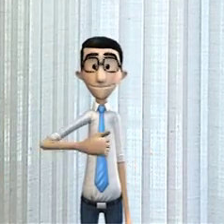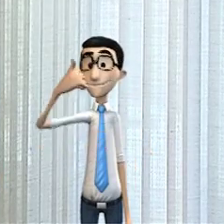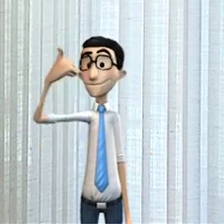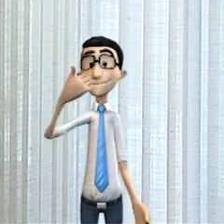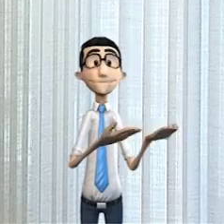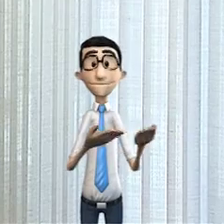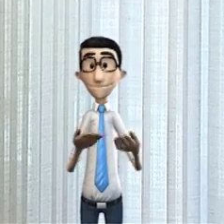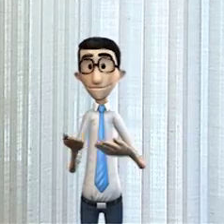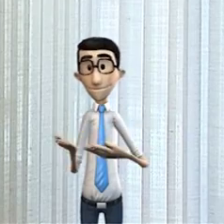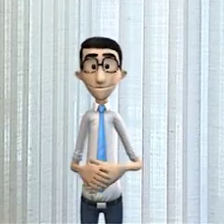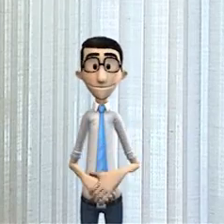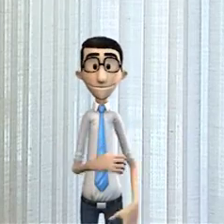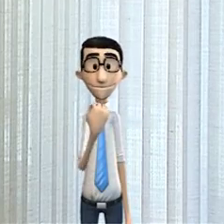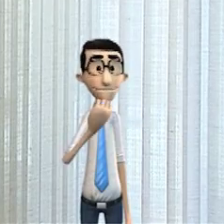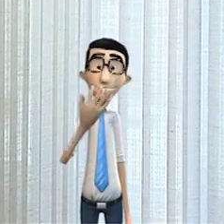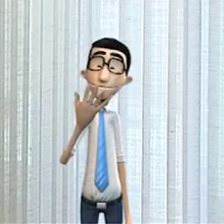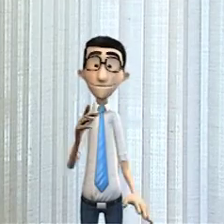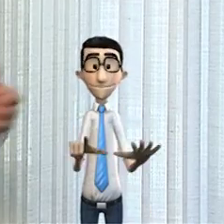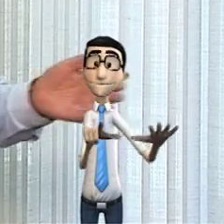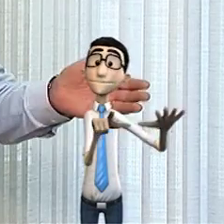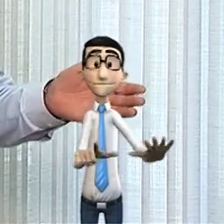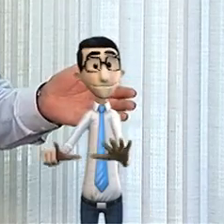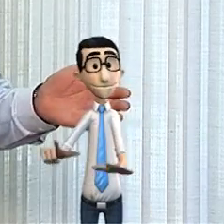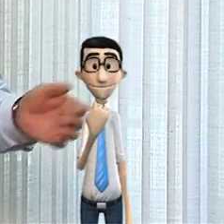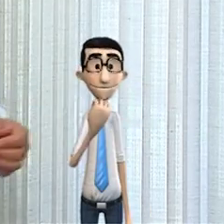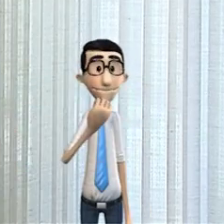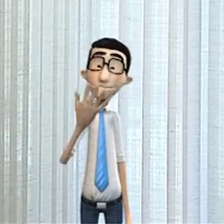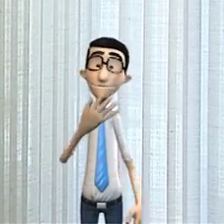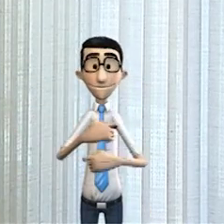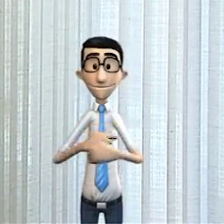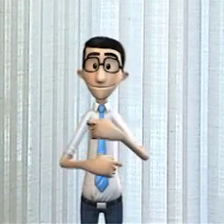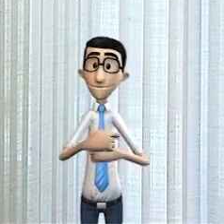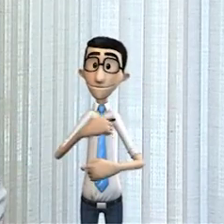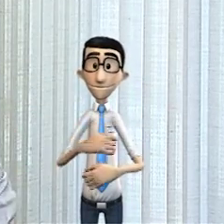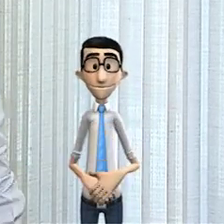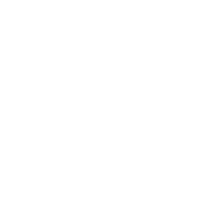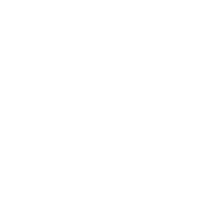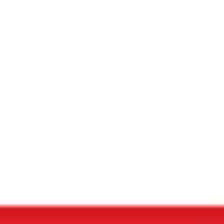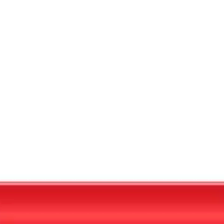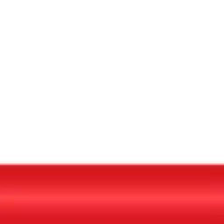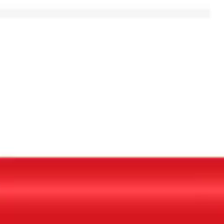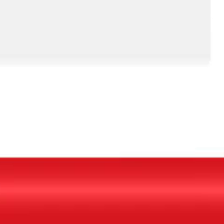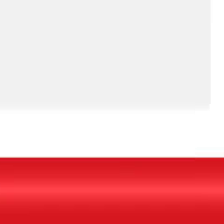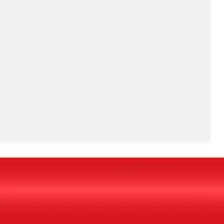do destino e para receber você cada vez melhor. Tenha uma boa semana, bons negócios!